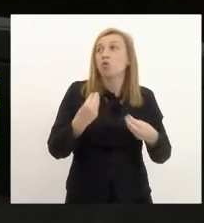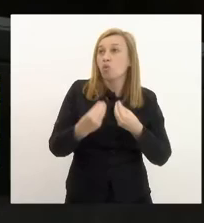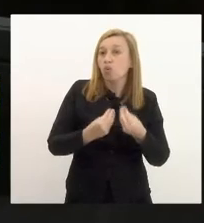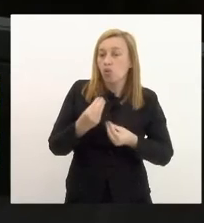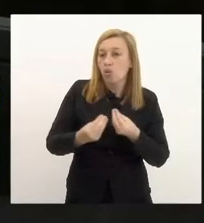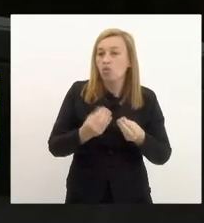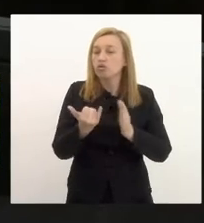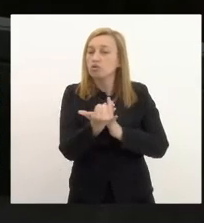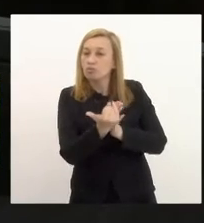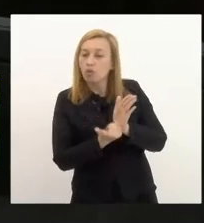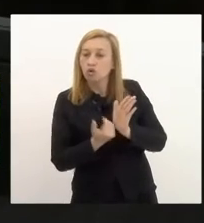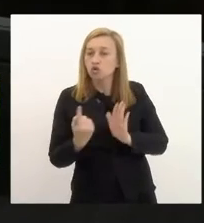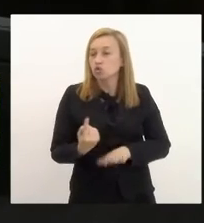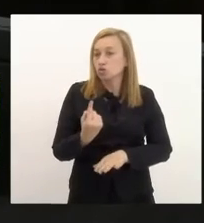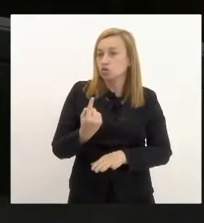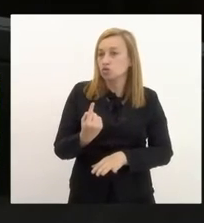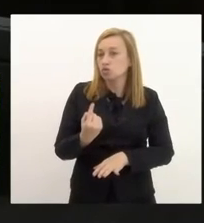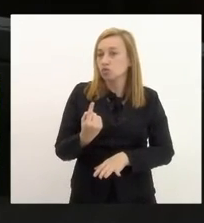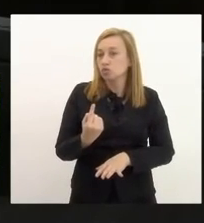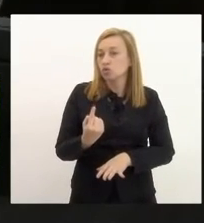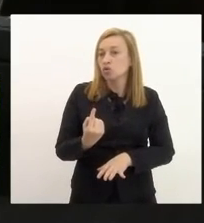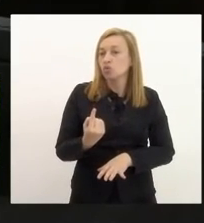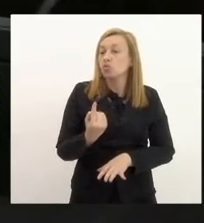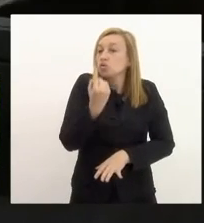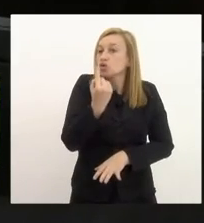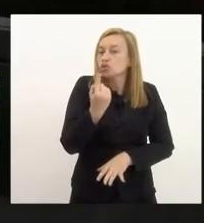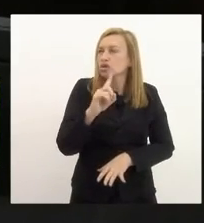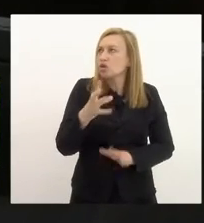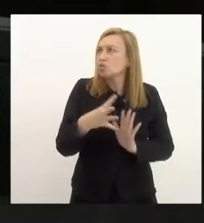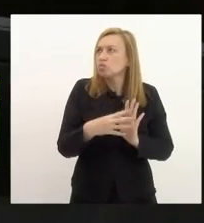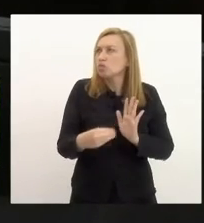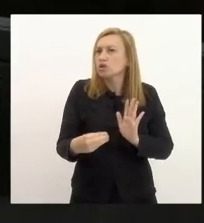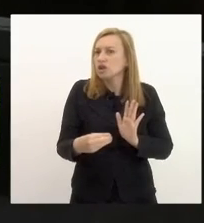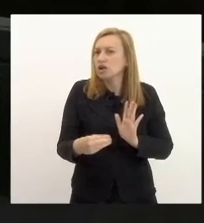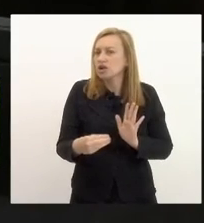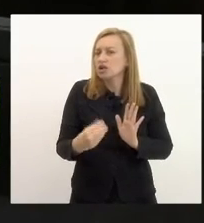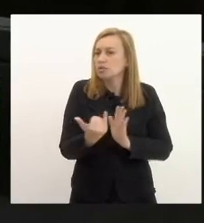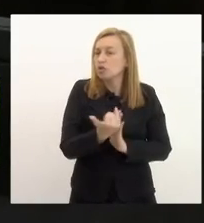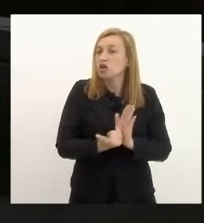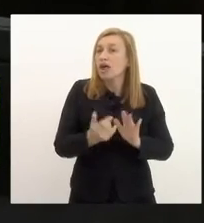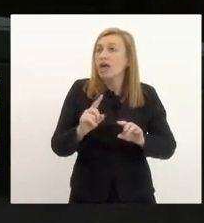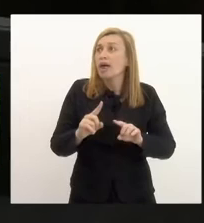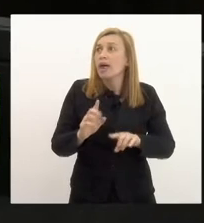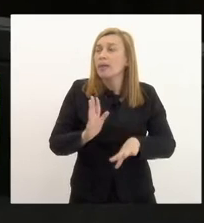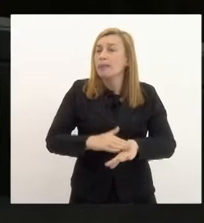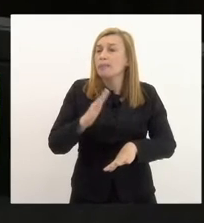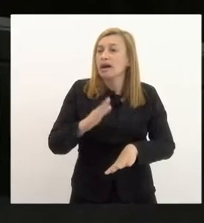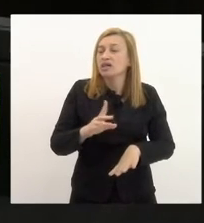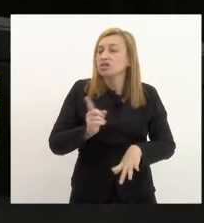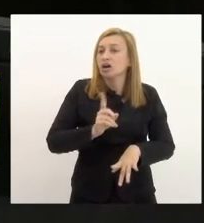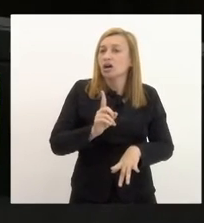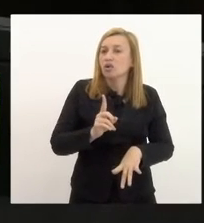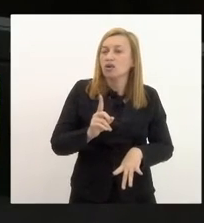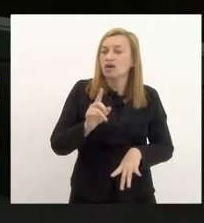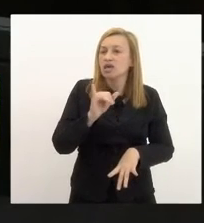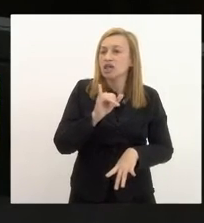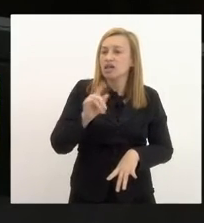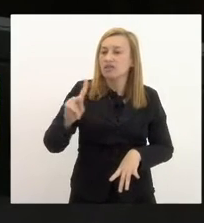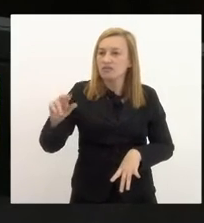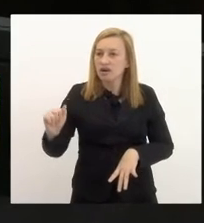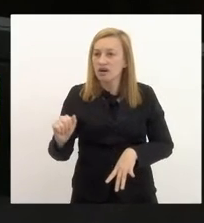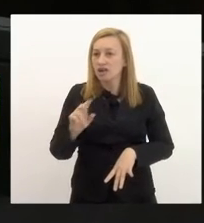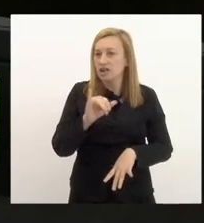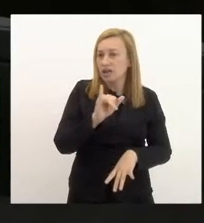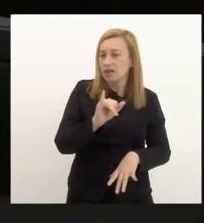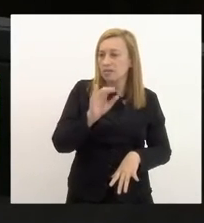o imposto único não imposto único no modelo de não tem mais eu não tô dizendo o Iva ou IPS o